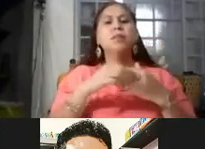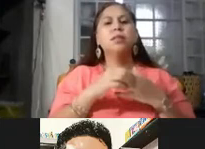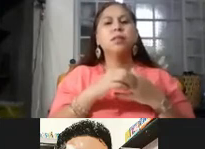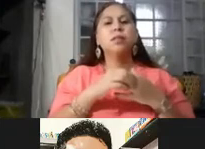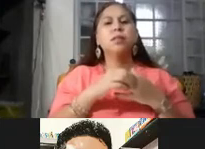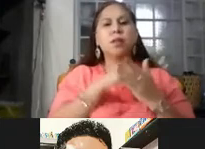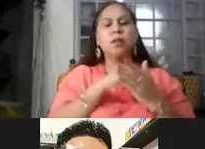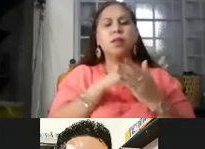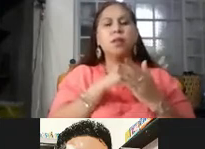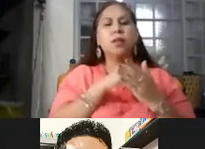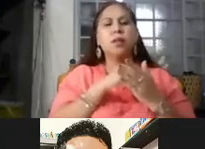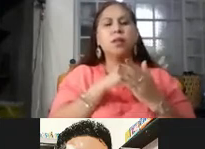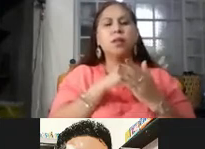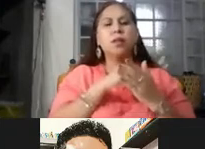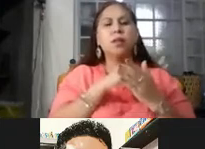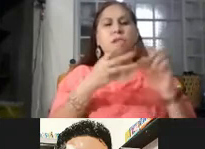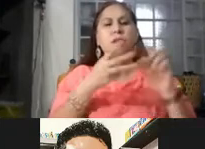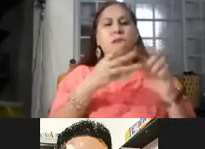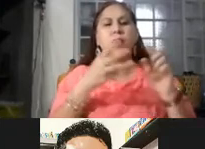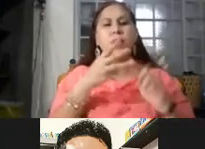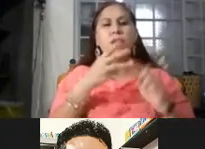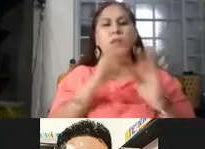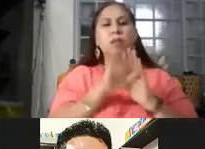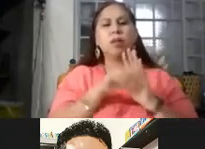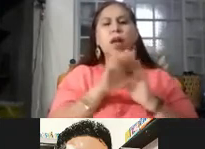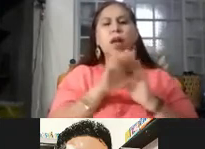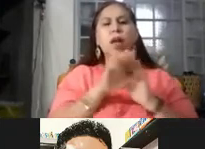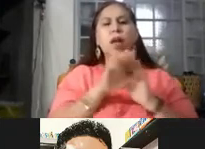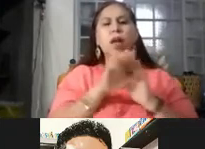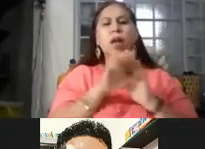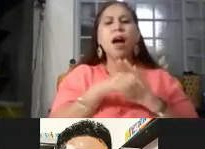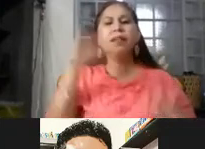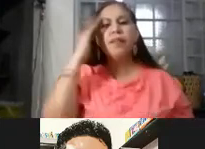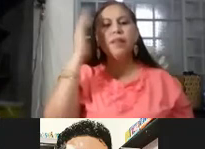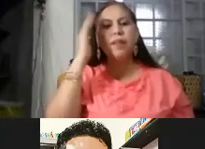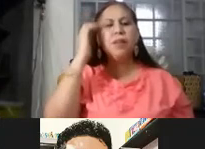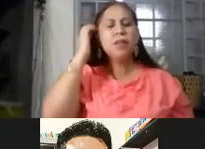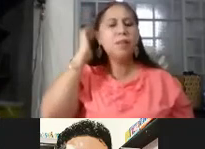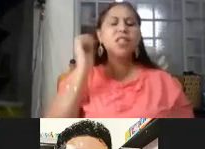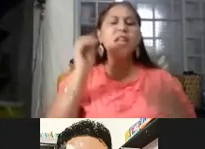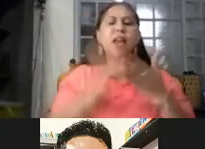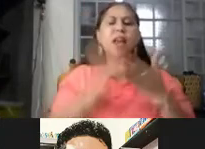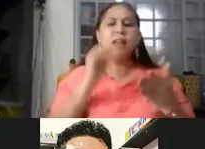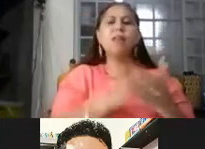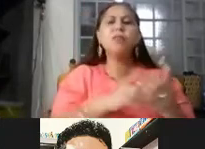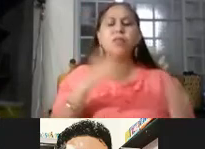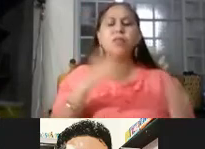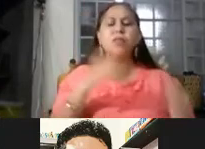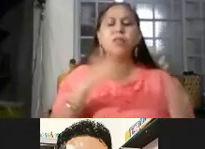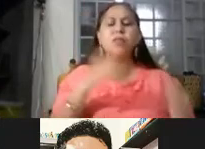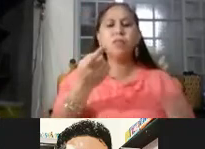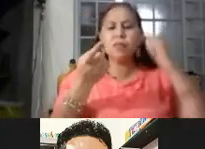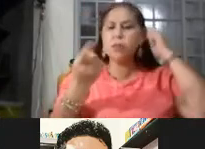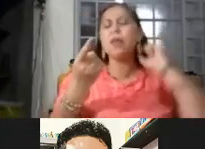3 conteúdos. Eu não estou conseguindo ver o conteúdo. Ah, entendi. Eu entendi. Mas tá lá os vídeos.